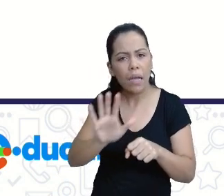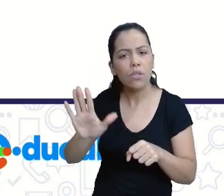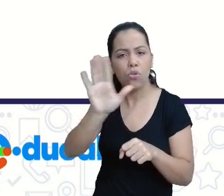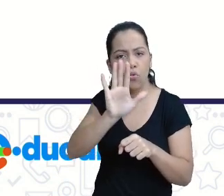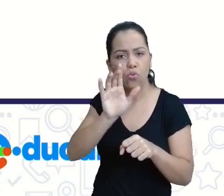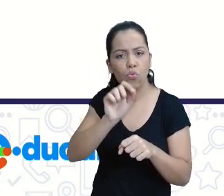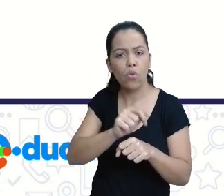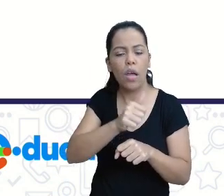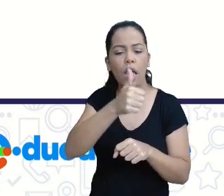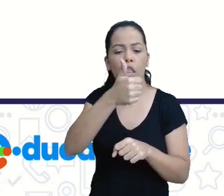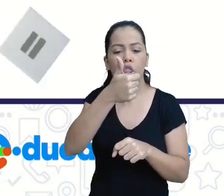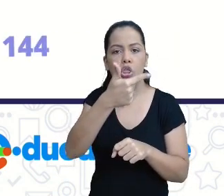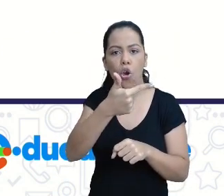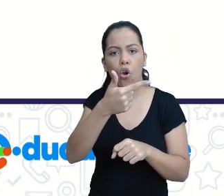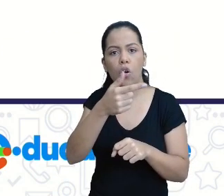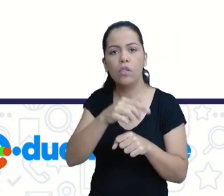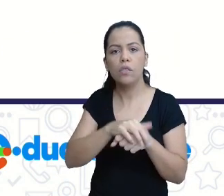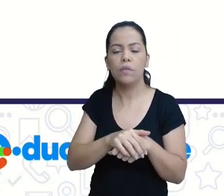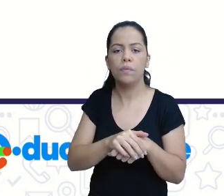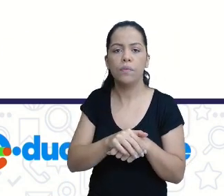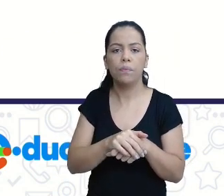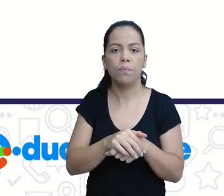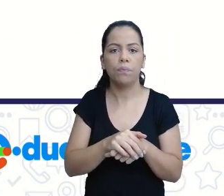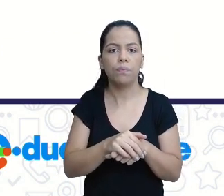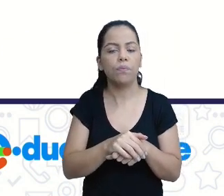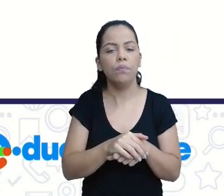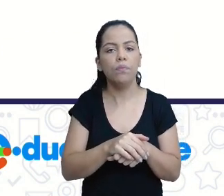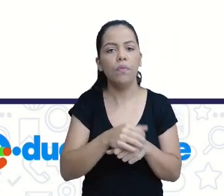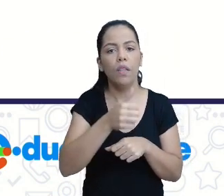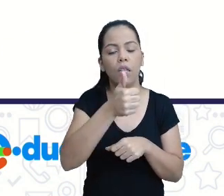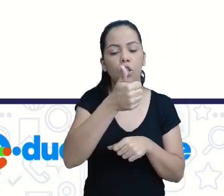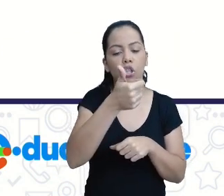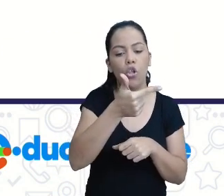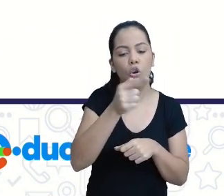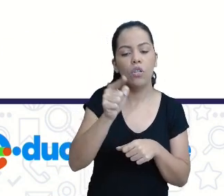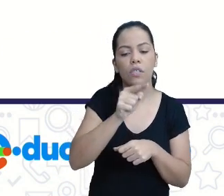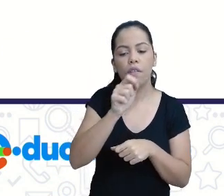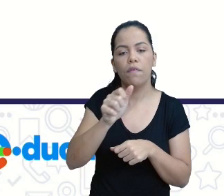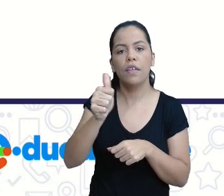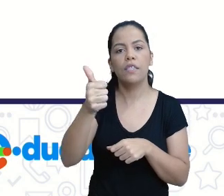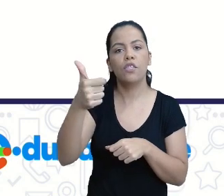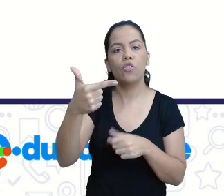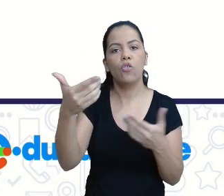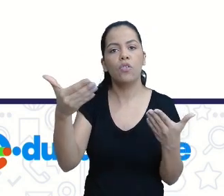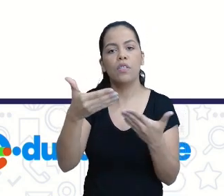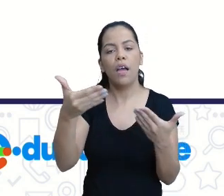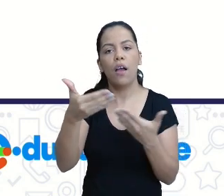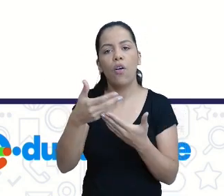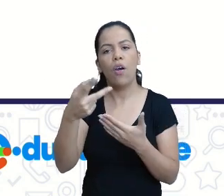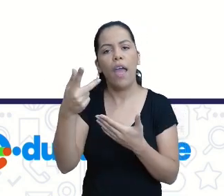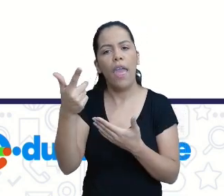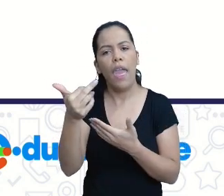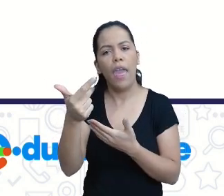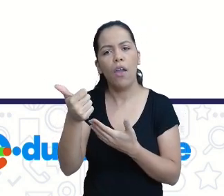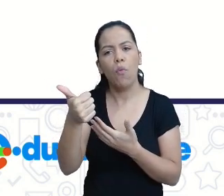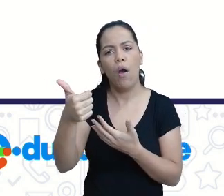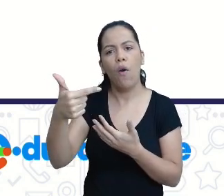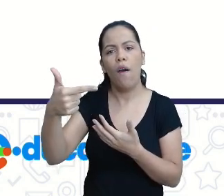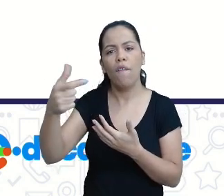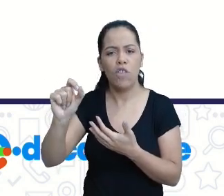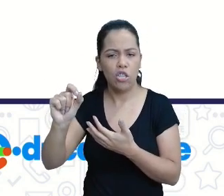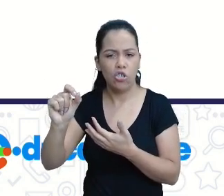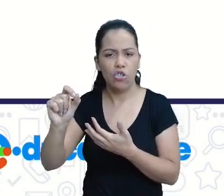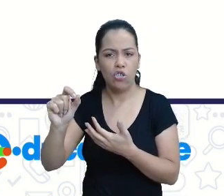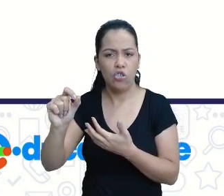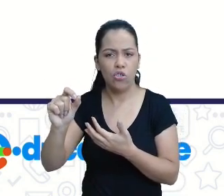sua projeção? Nesse meu triângulo aqui, deu certo. Lembrando que a gente está partindo da ideia dos egípcios, da prática, está